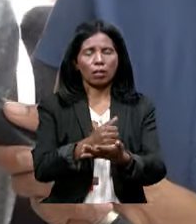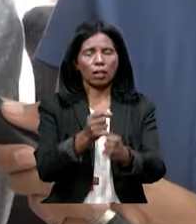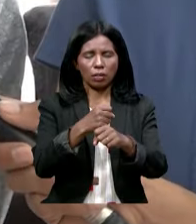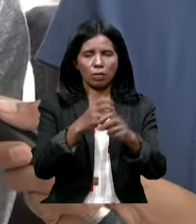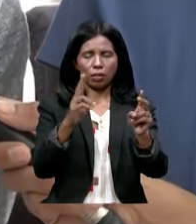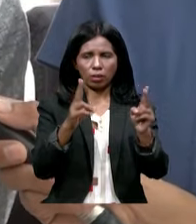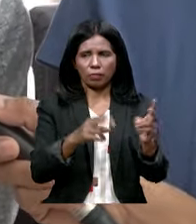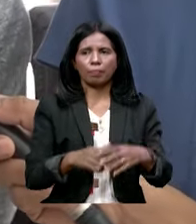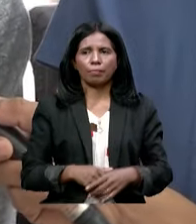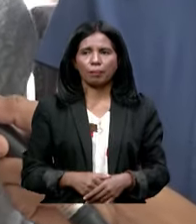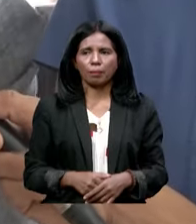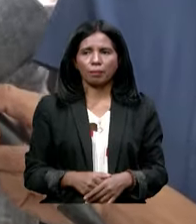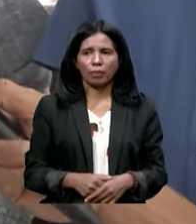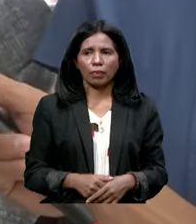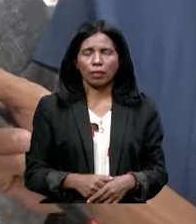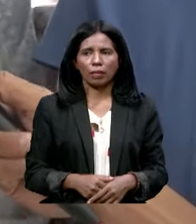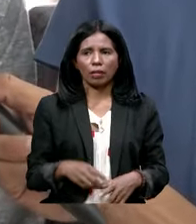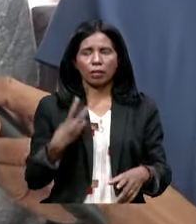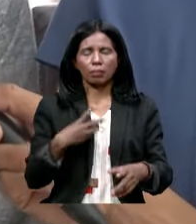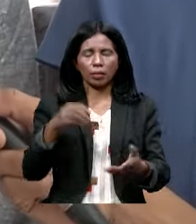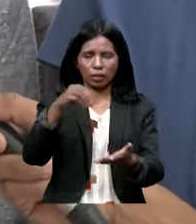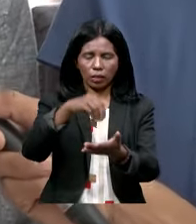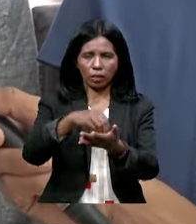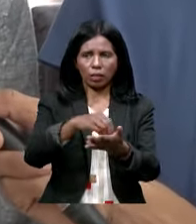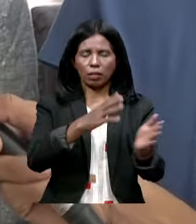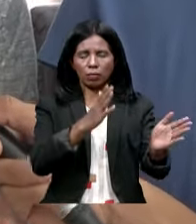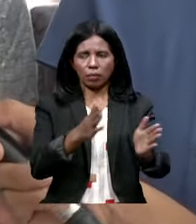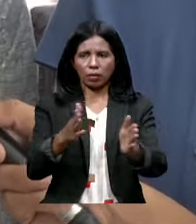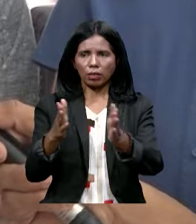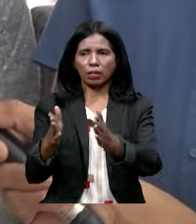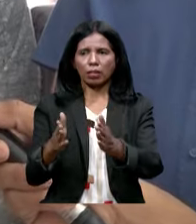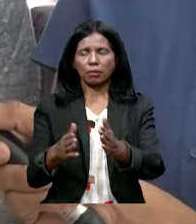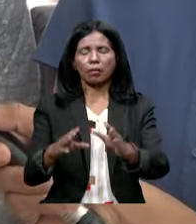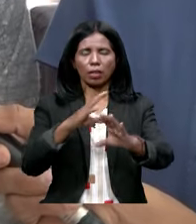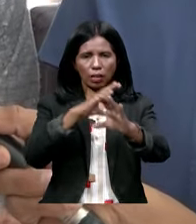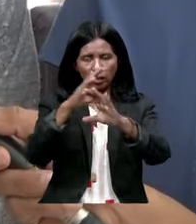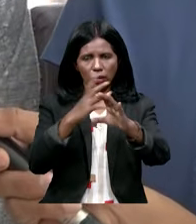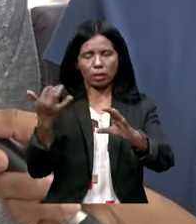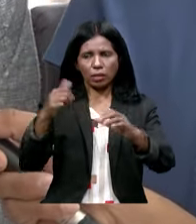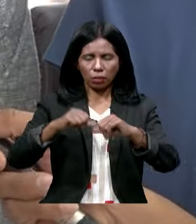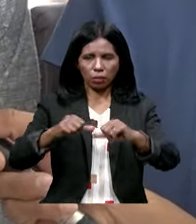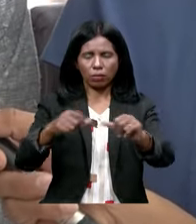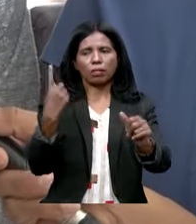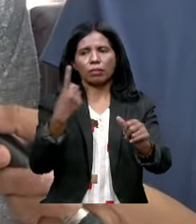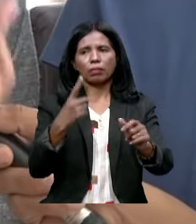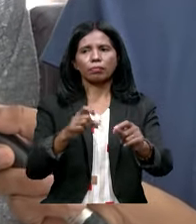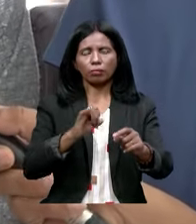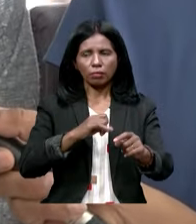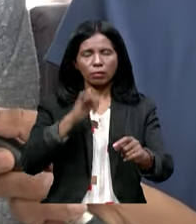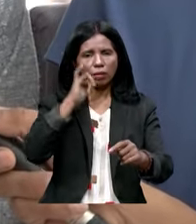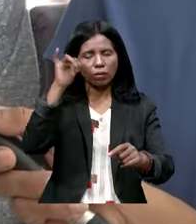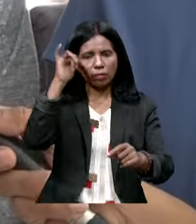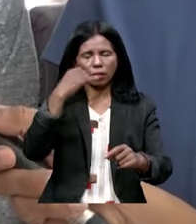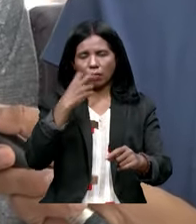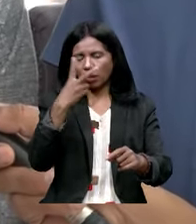lao né mas na medida que te boa te instala processa hela cara te ser mesmo que lao hela lao na fatin ha urbeiro acaba o